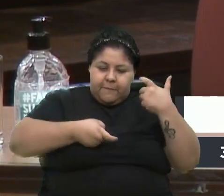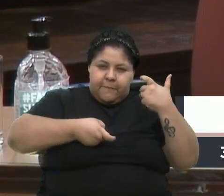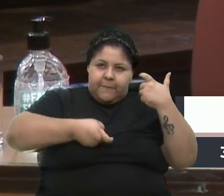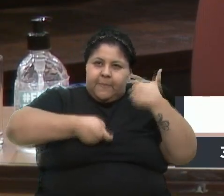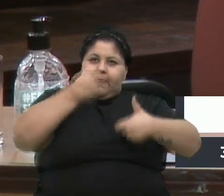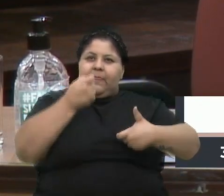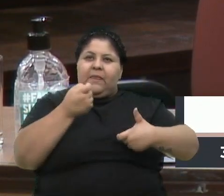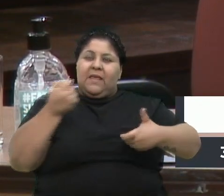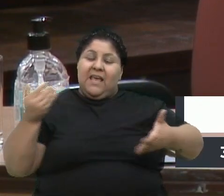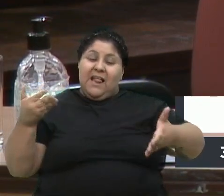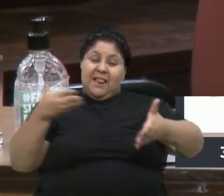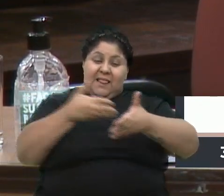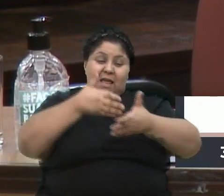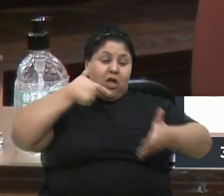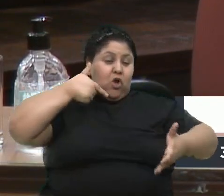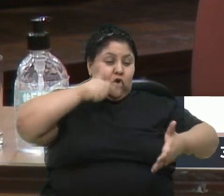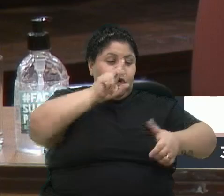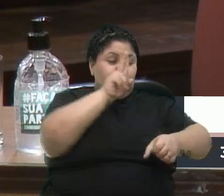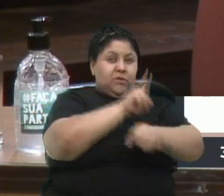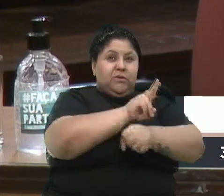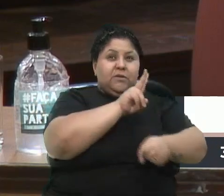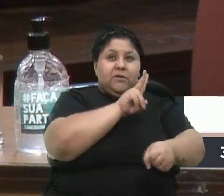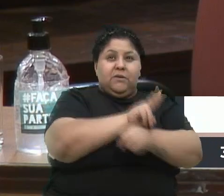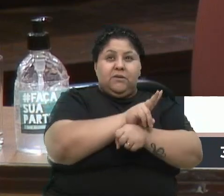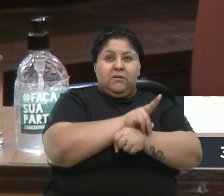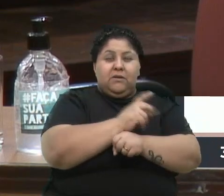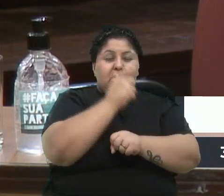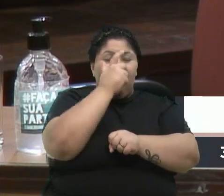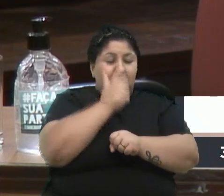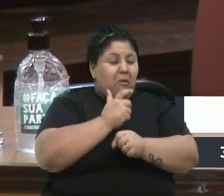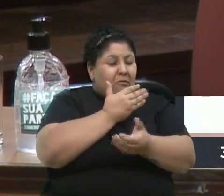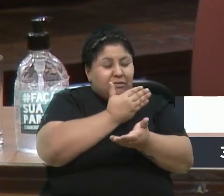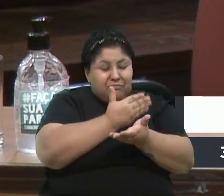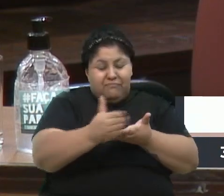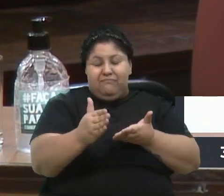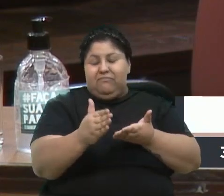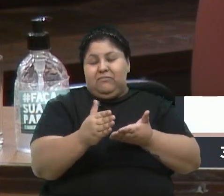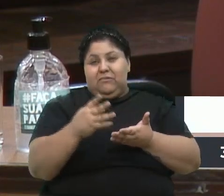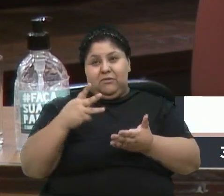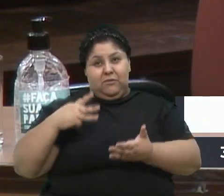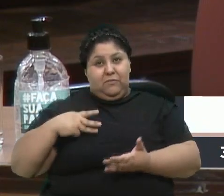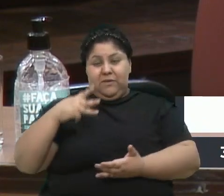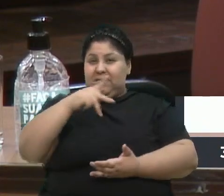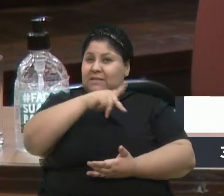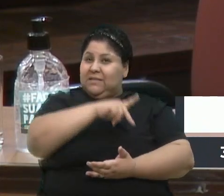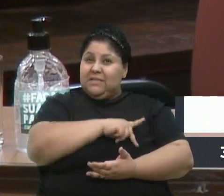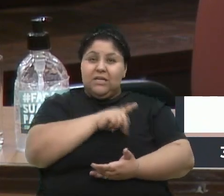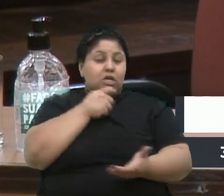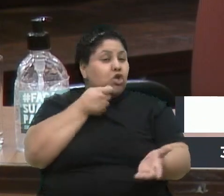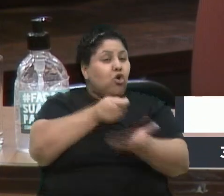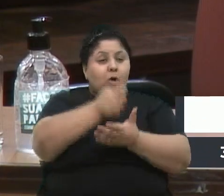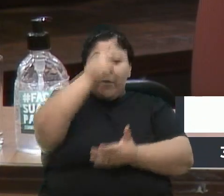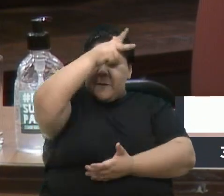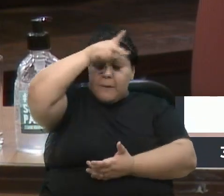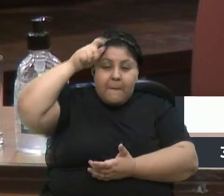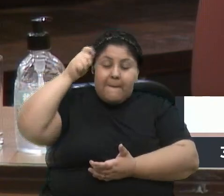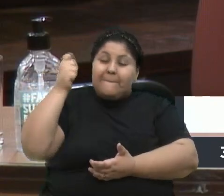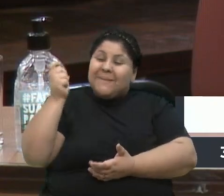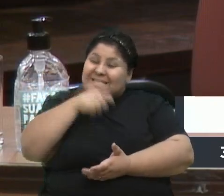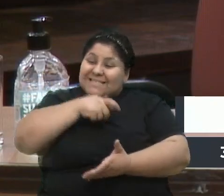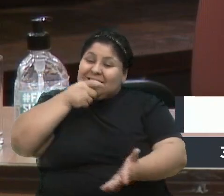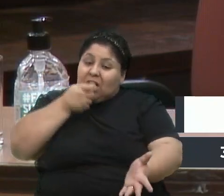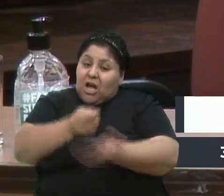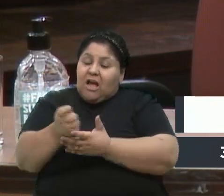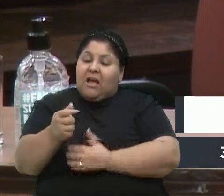vaga de educação infantil, talvez elas já estão perdidas. E o Ministério Público não olha, não cobra da Prefeitura, tem que cobrar isso,